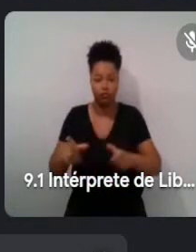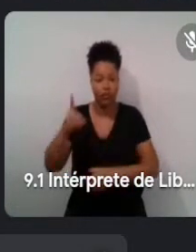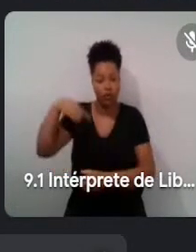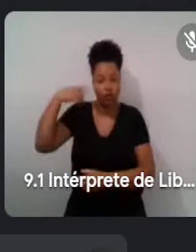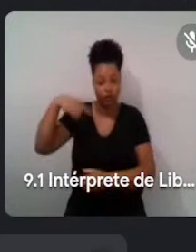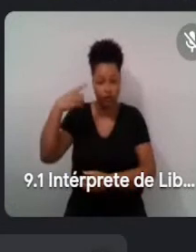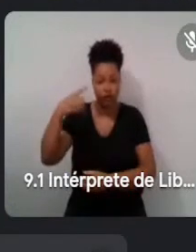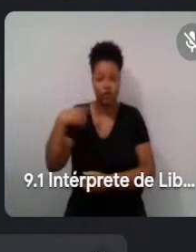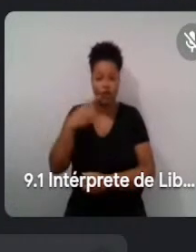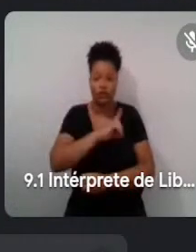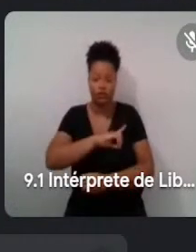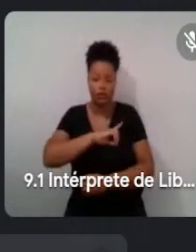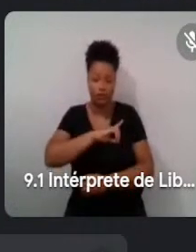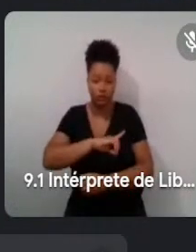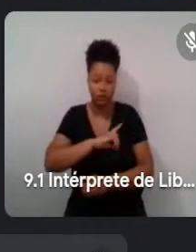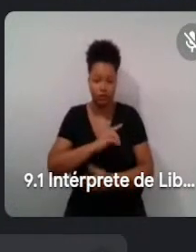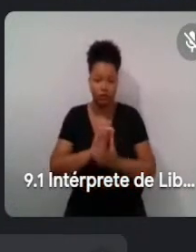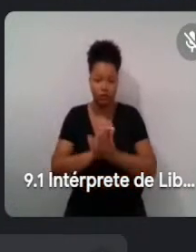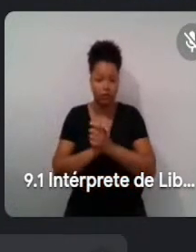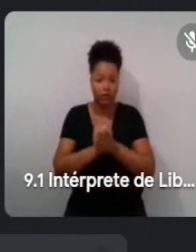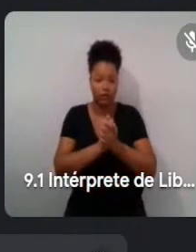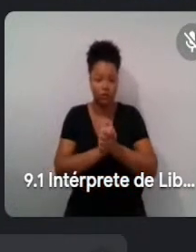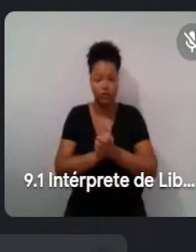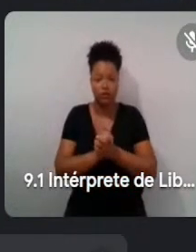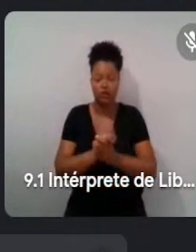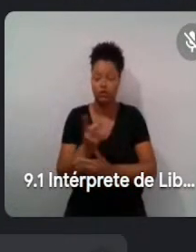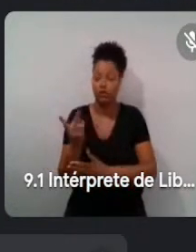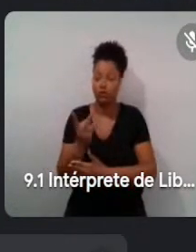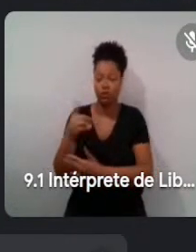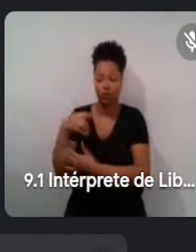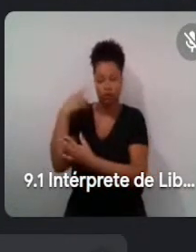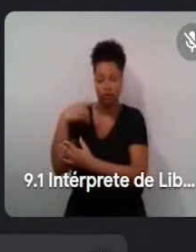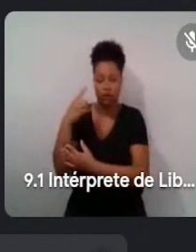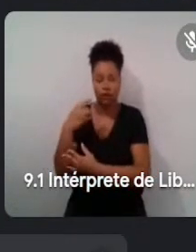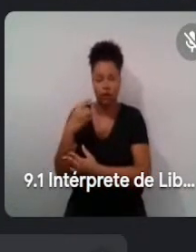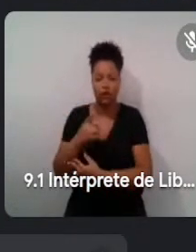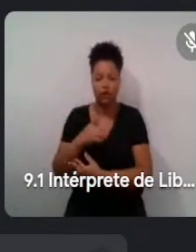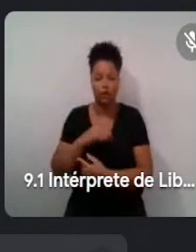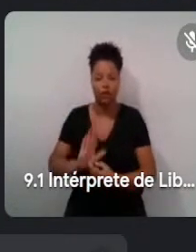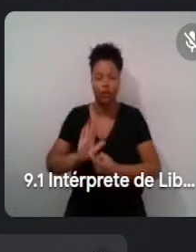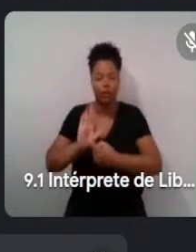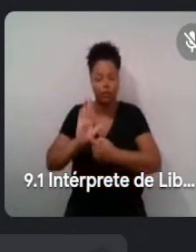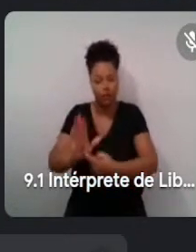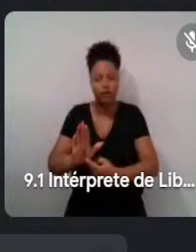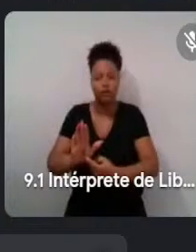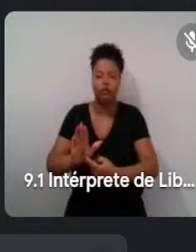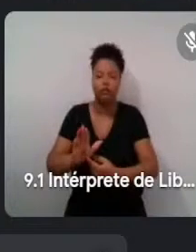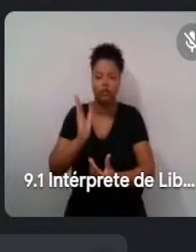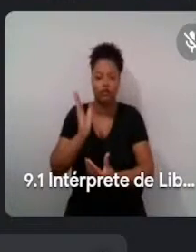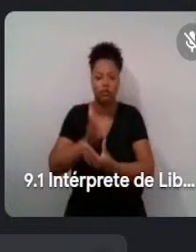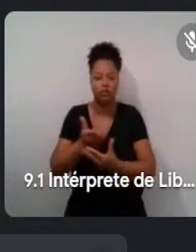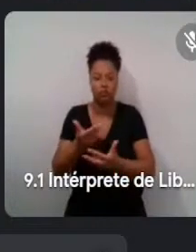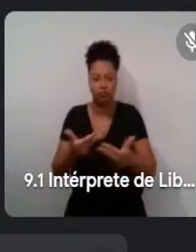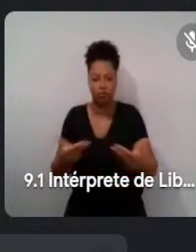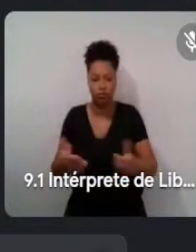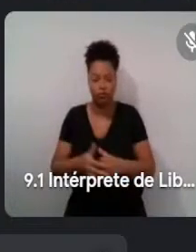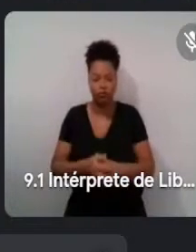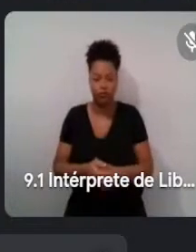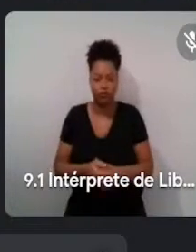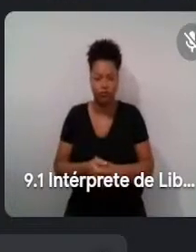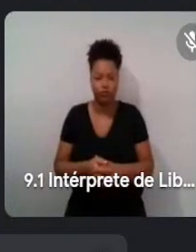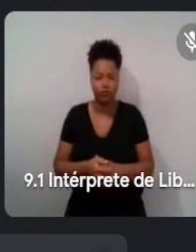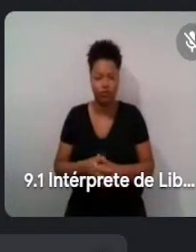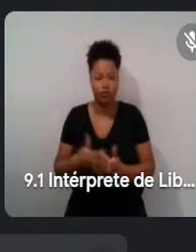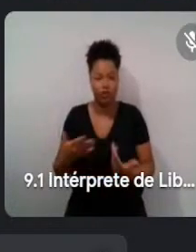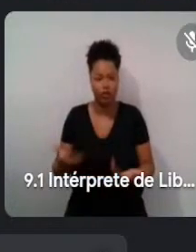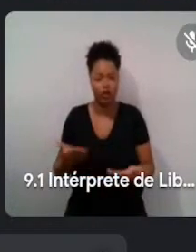parabenizando ambos por suas sustentações. Excelência, eu estava verificando aqui que no parecer do Ministério Público